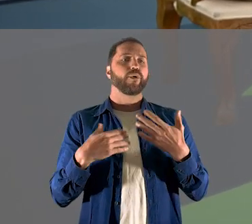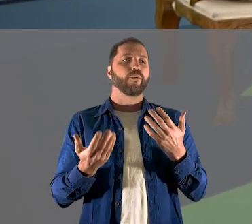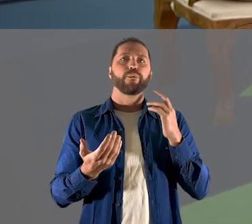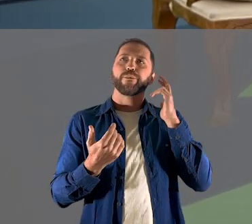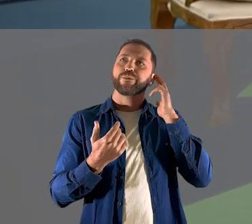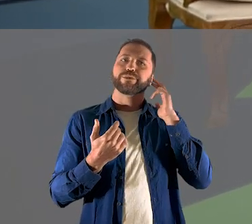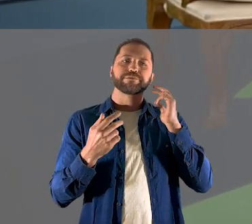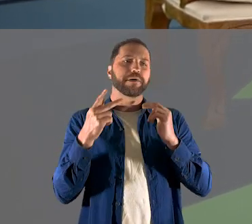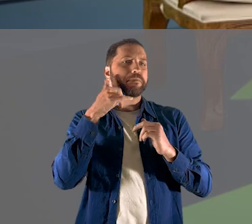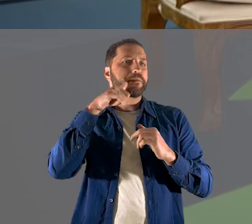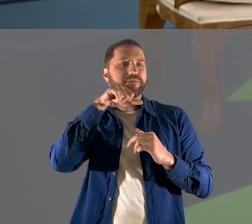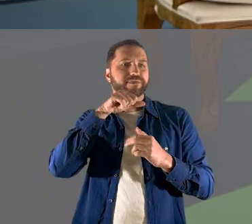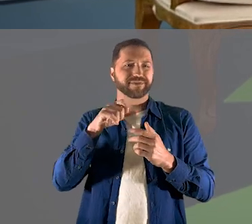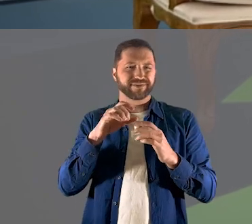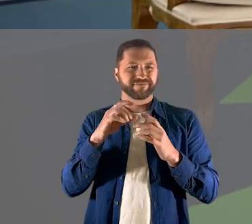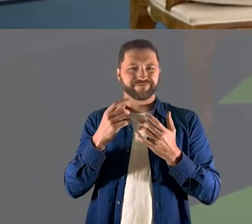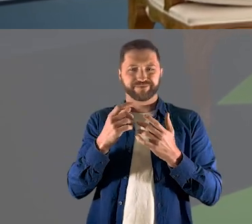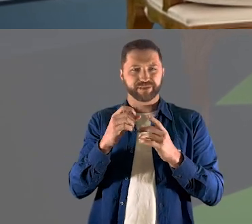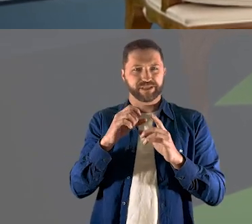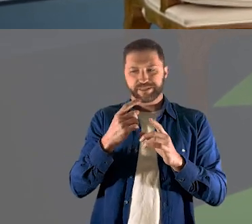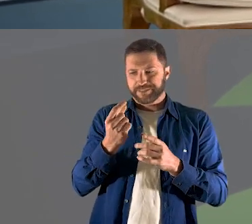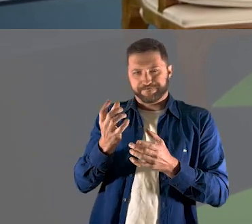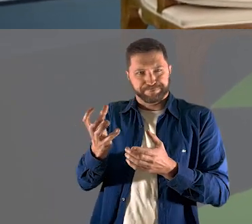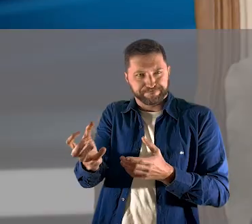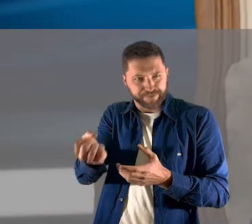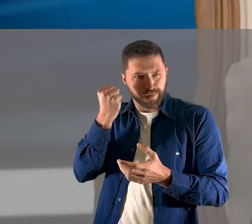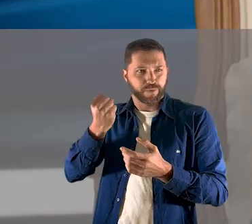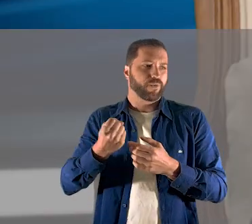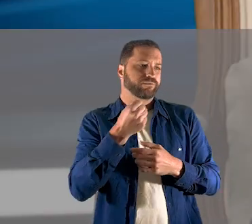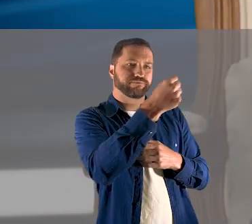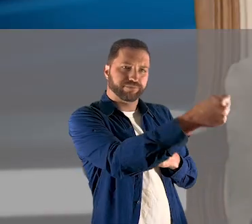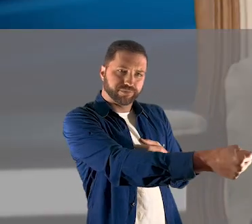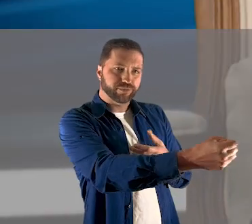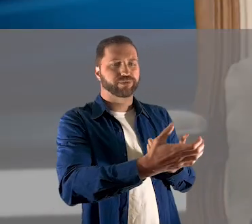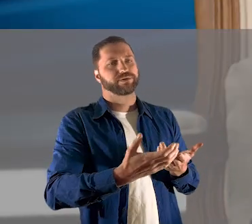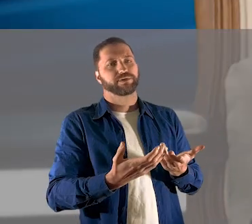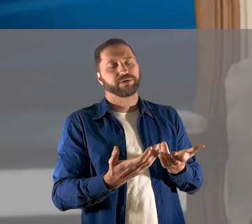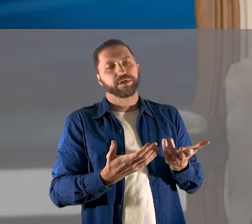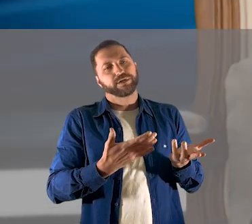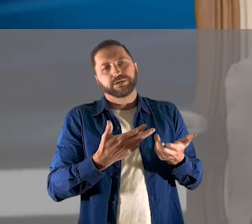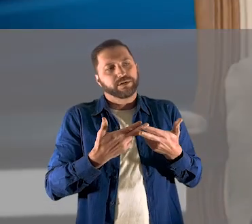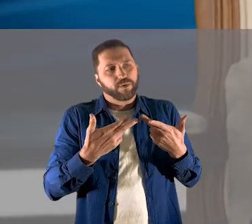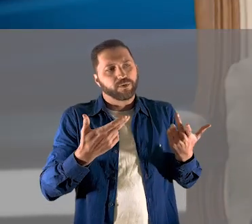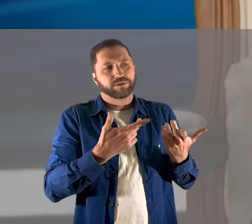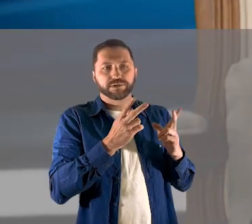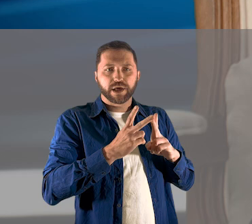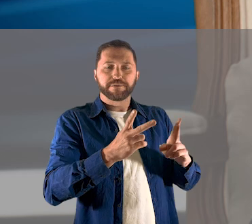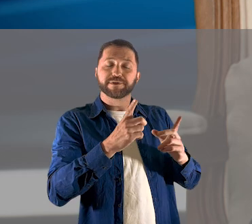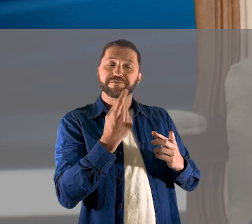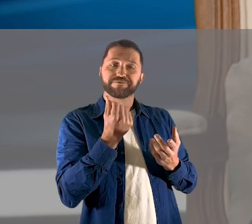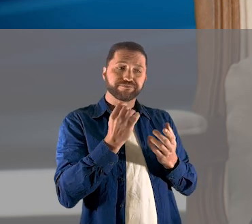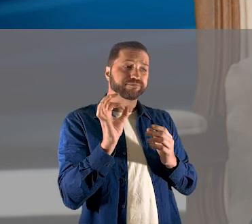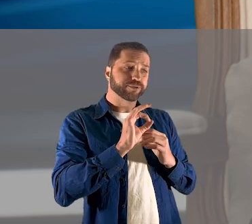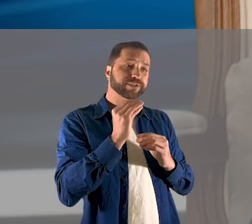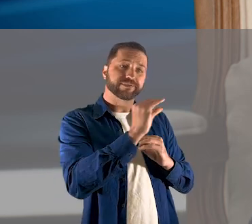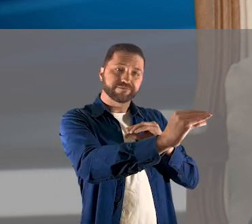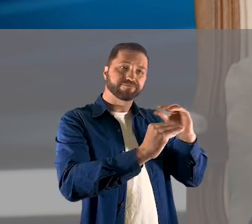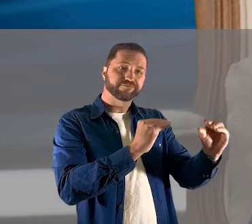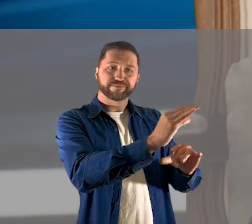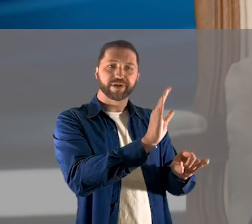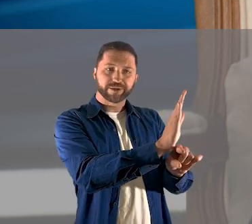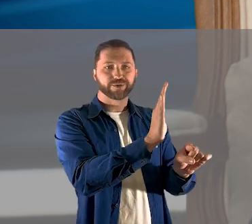retirados das famílias ou também instituições que tem como propósito oferecer algo